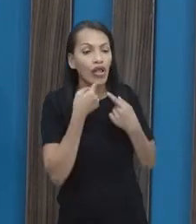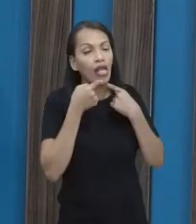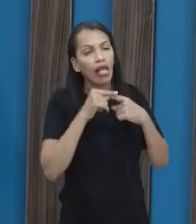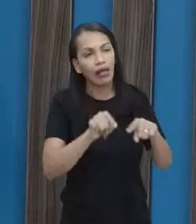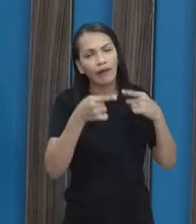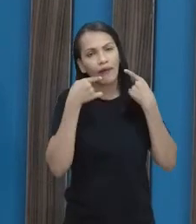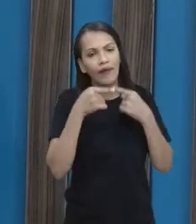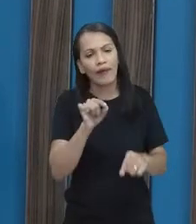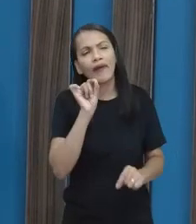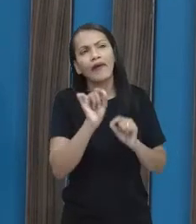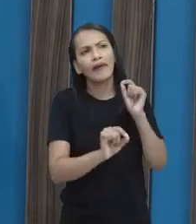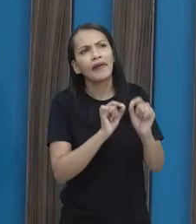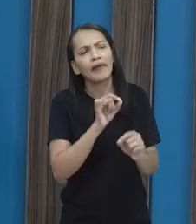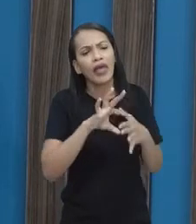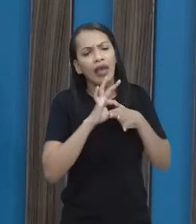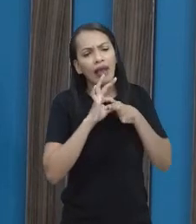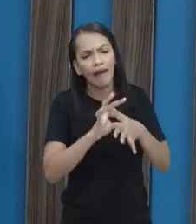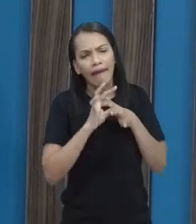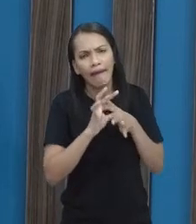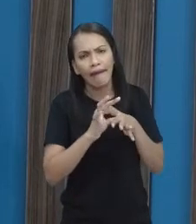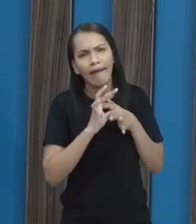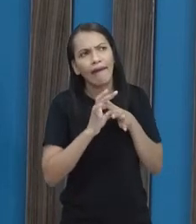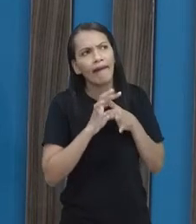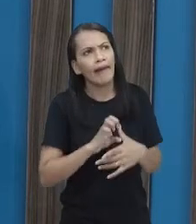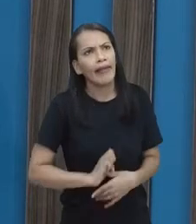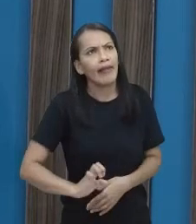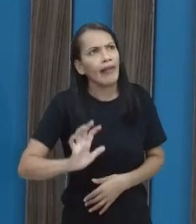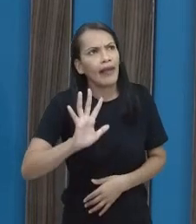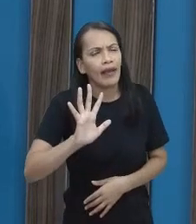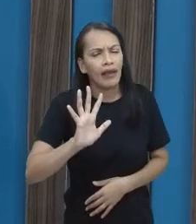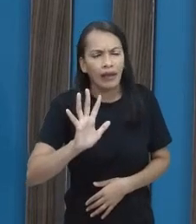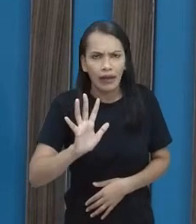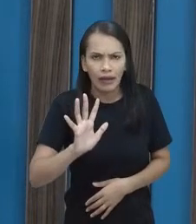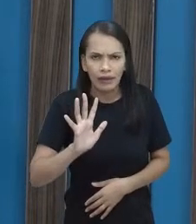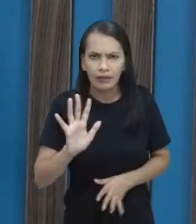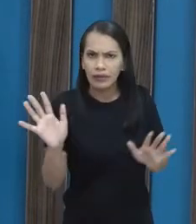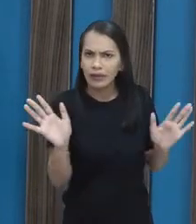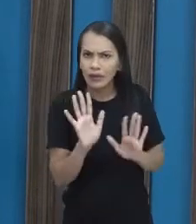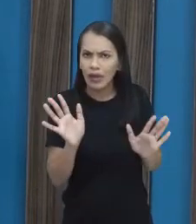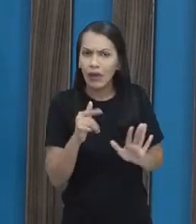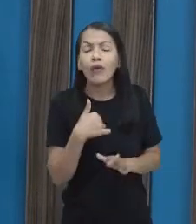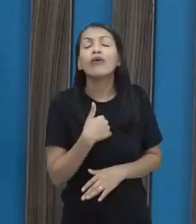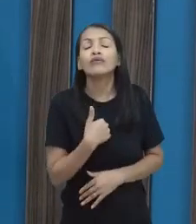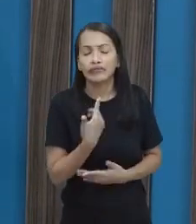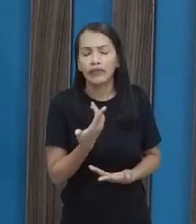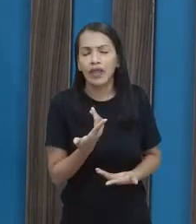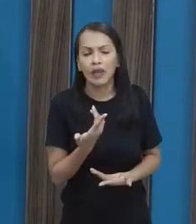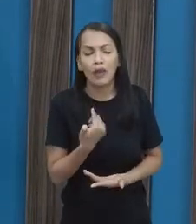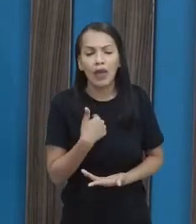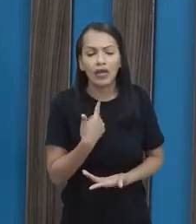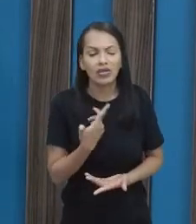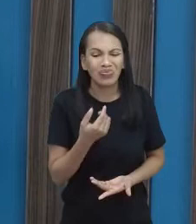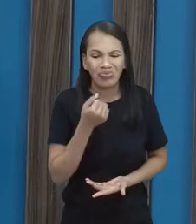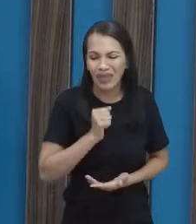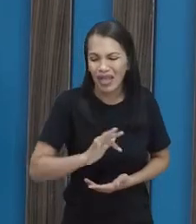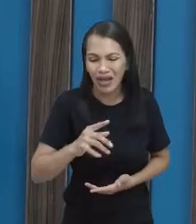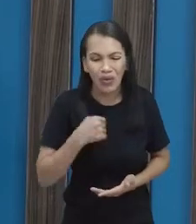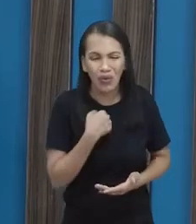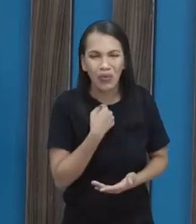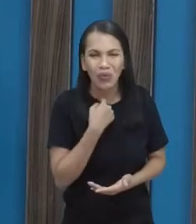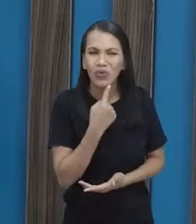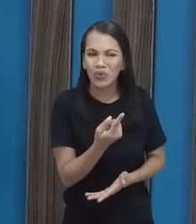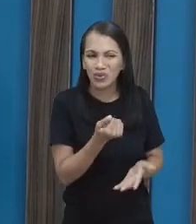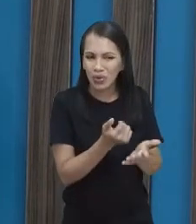carne, né, está cara e que não está chegando na nossa mesa. A gente diz também, não está chegando, mas em compensação eu estou ajudando o